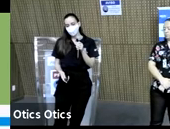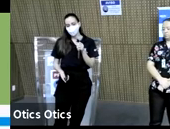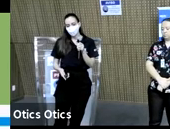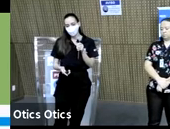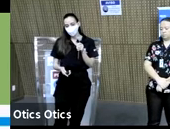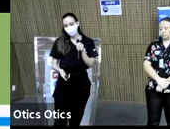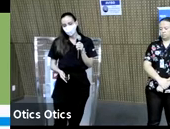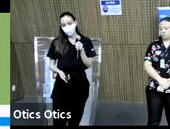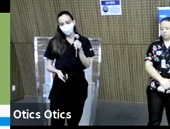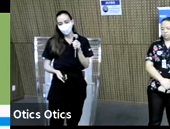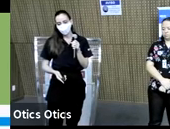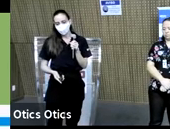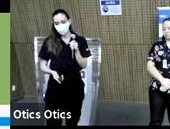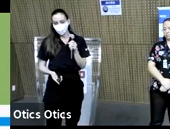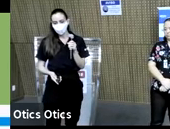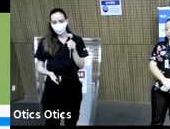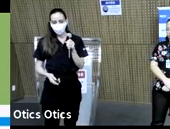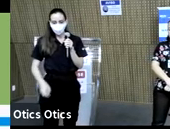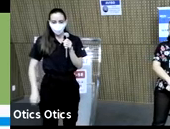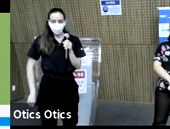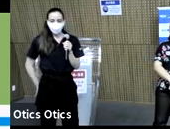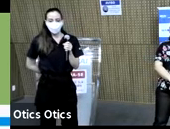dar continuidade na assistência dela.